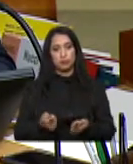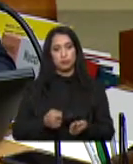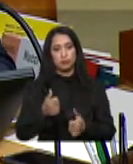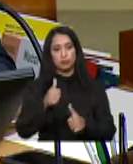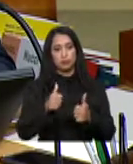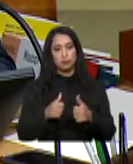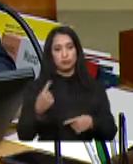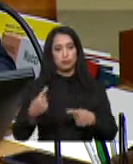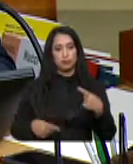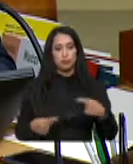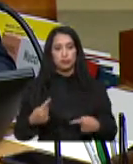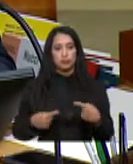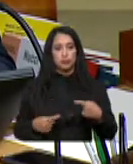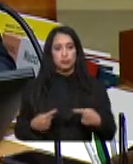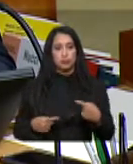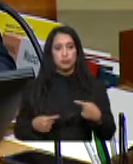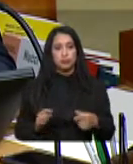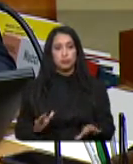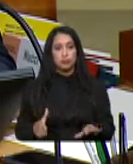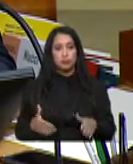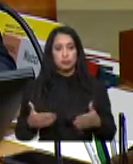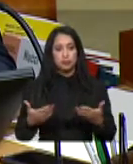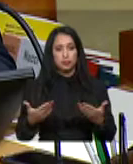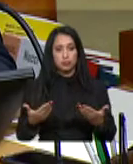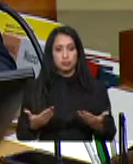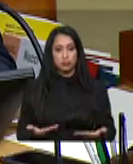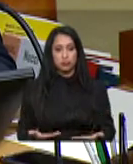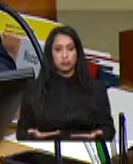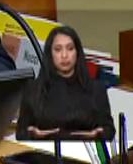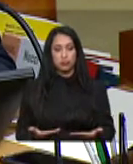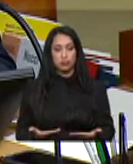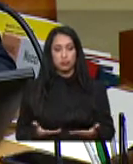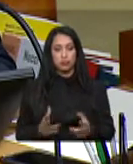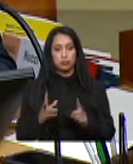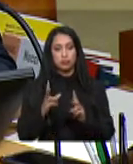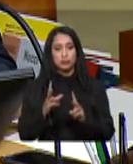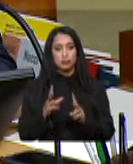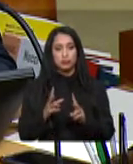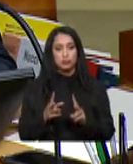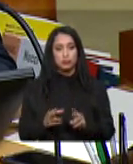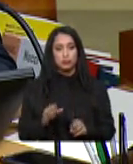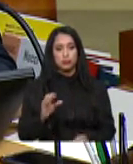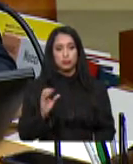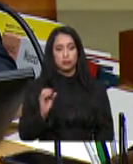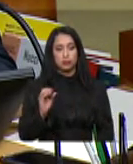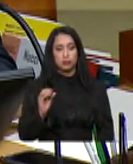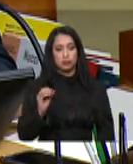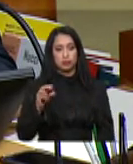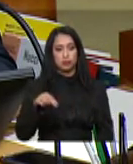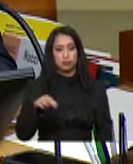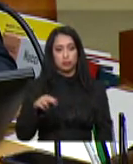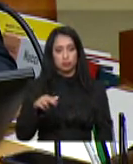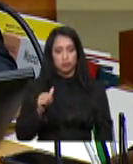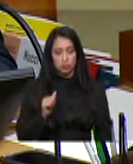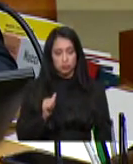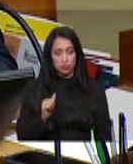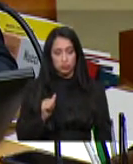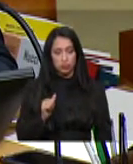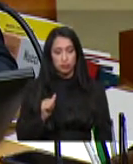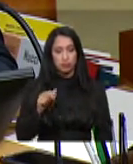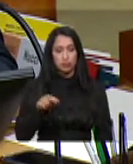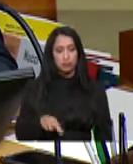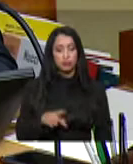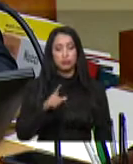dessas políticas. Então, assim como no caso do CONANDA, a meu juízo, há